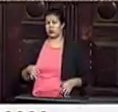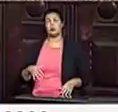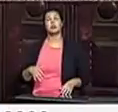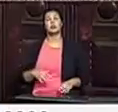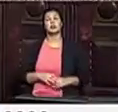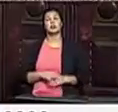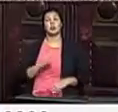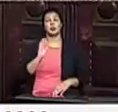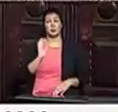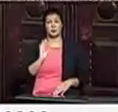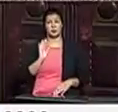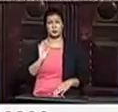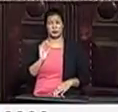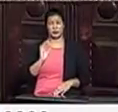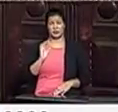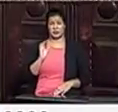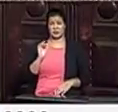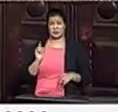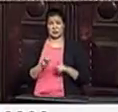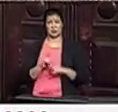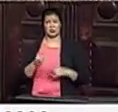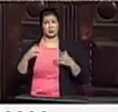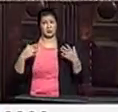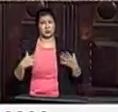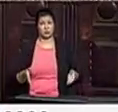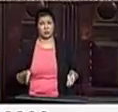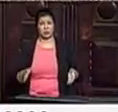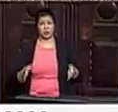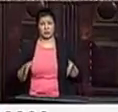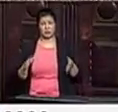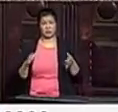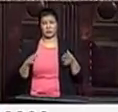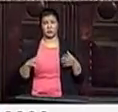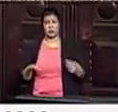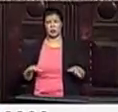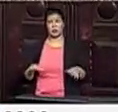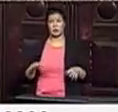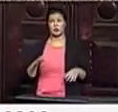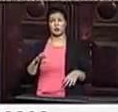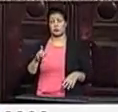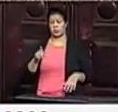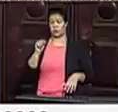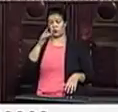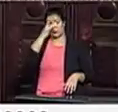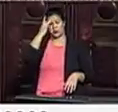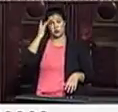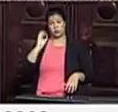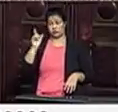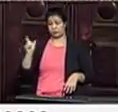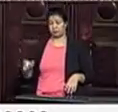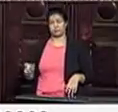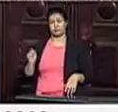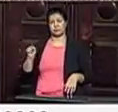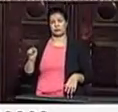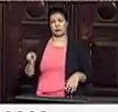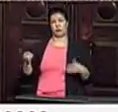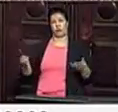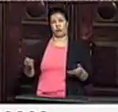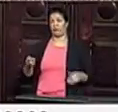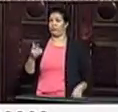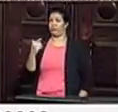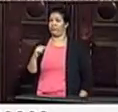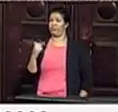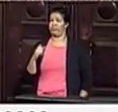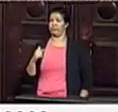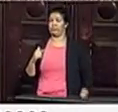assim, eleger alguém que não esteja no mandato hoje. E é verdade, isso é verdade que Vossa Excelência fala, que